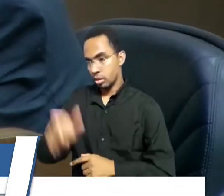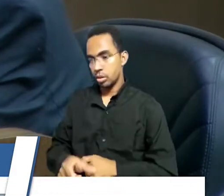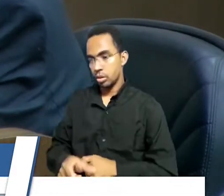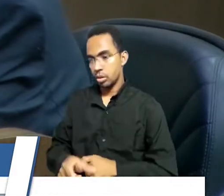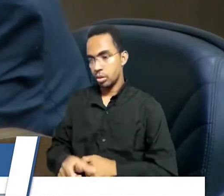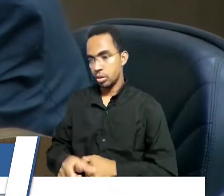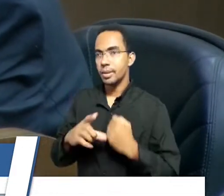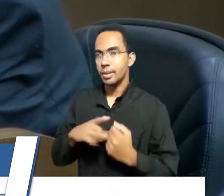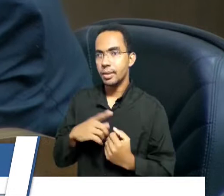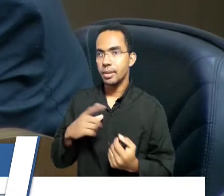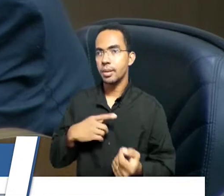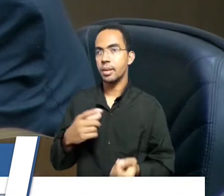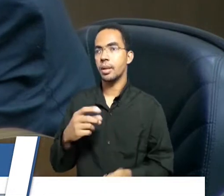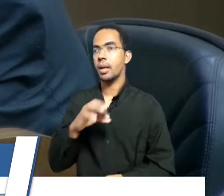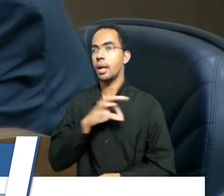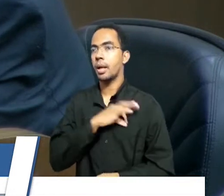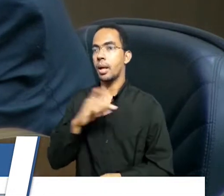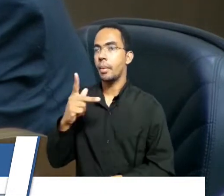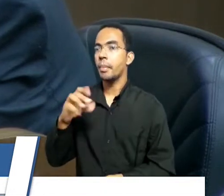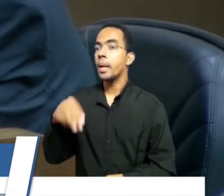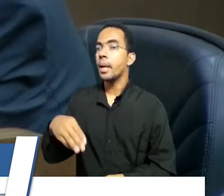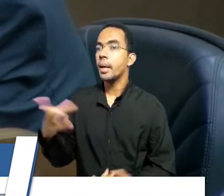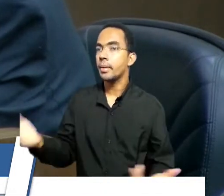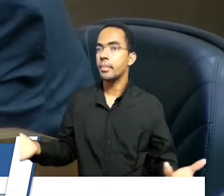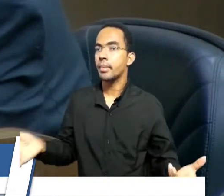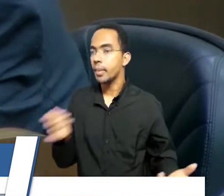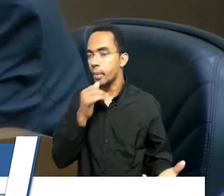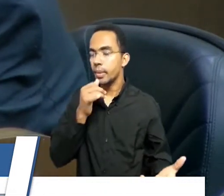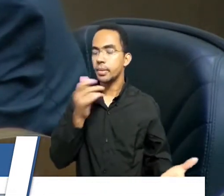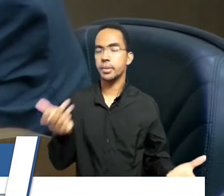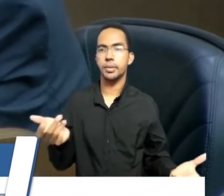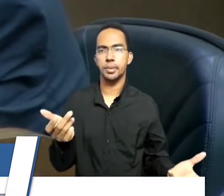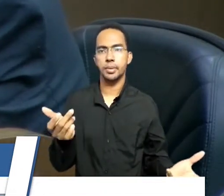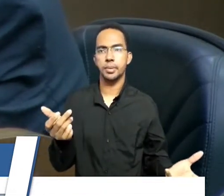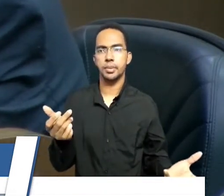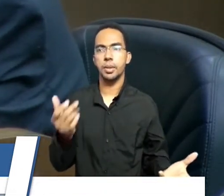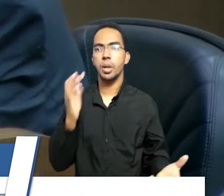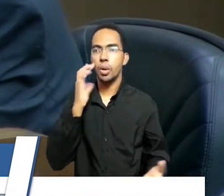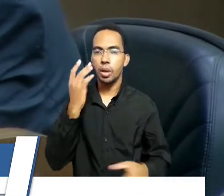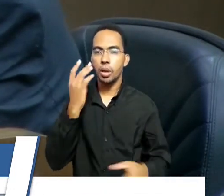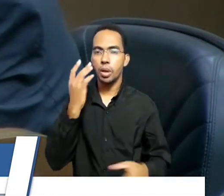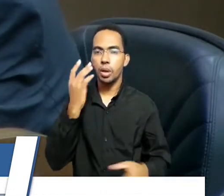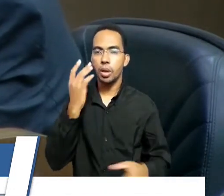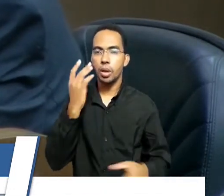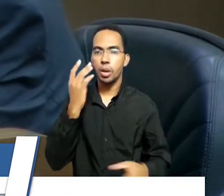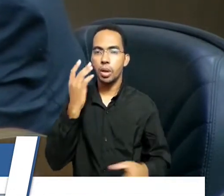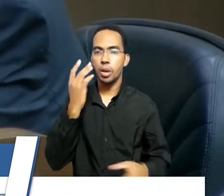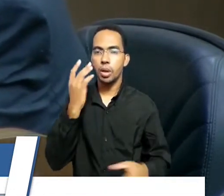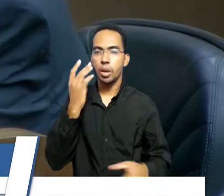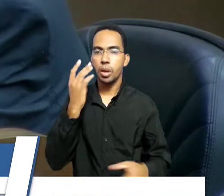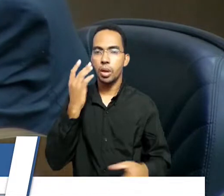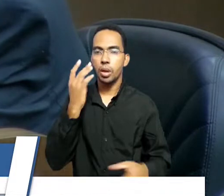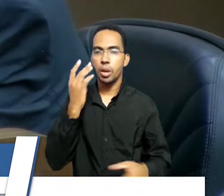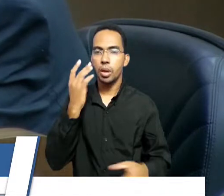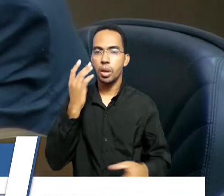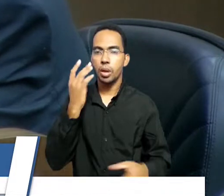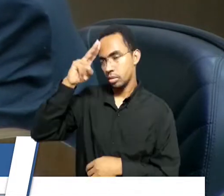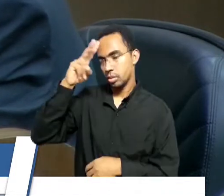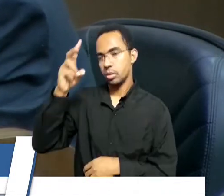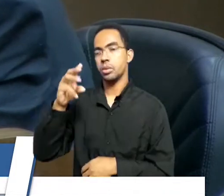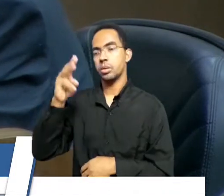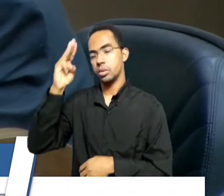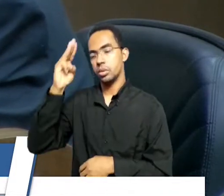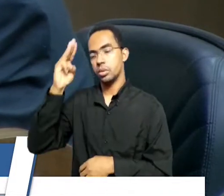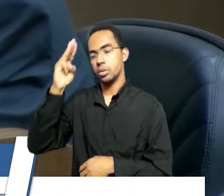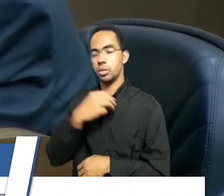Militar. Então, eu acho que está na hora, o Tid está de parabéns, o Della Motta, de apresentar esse requerimento, e a